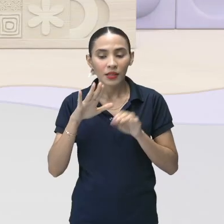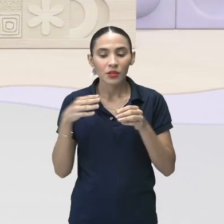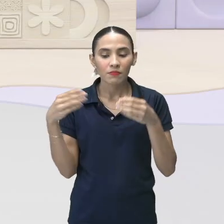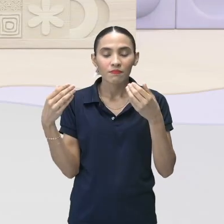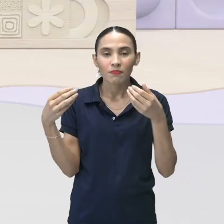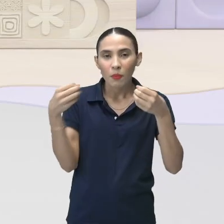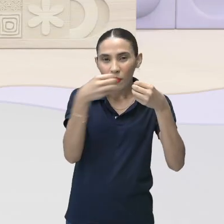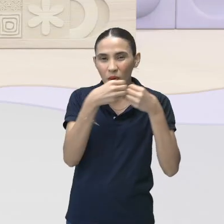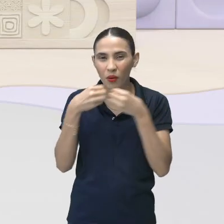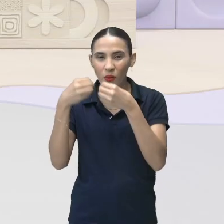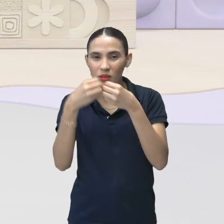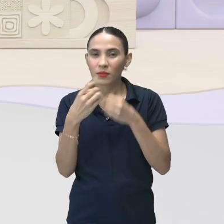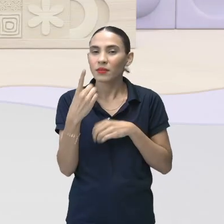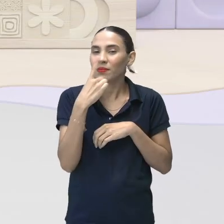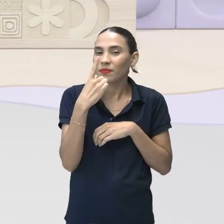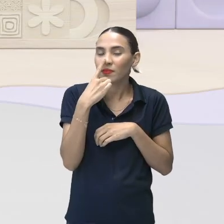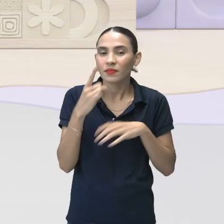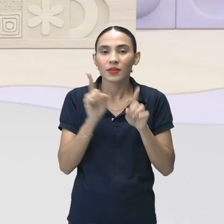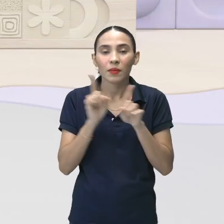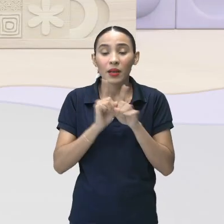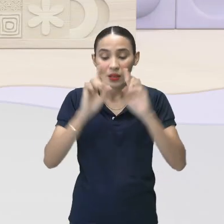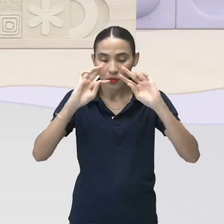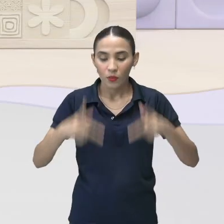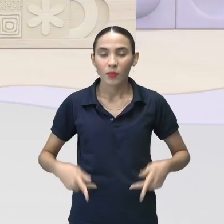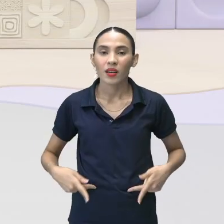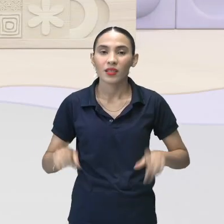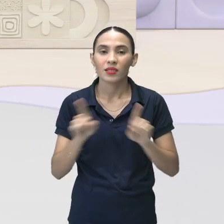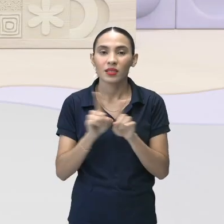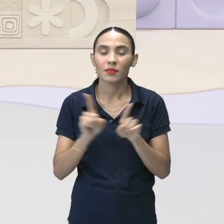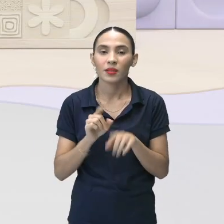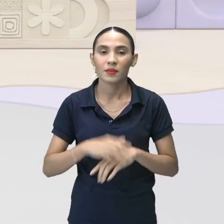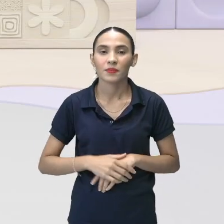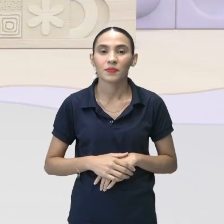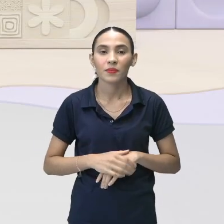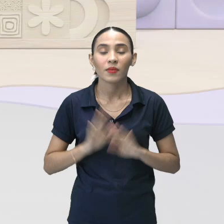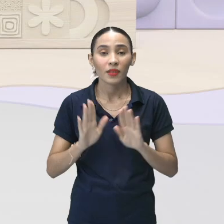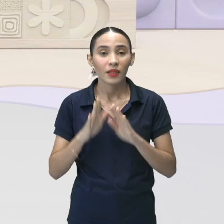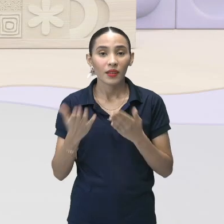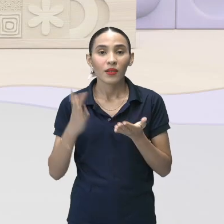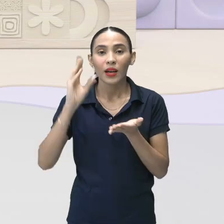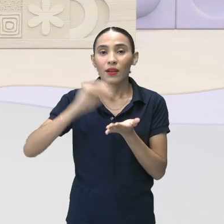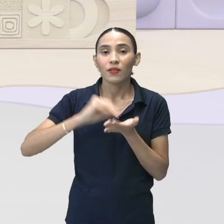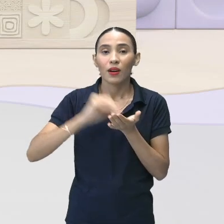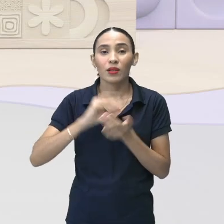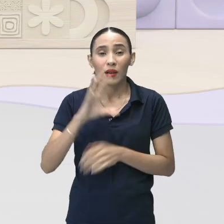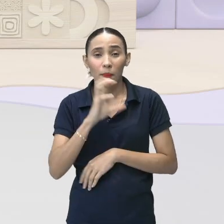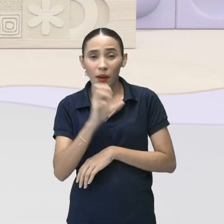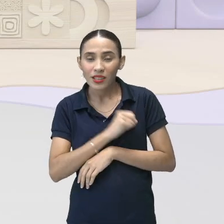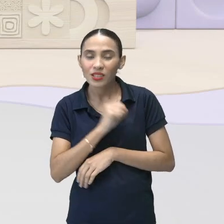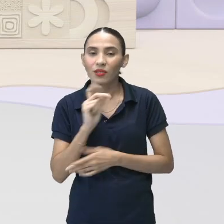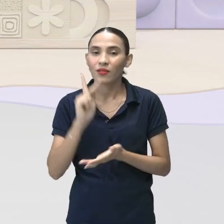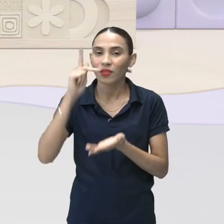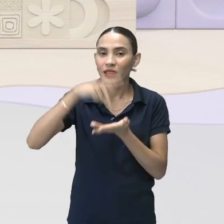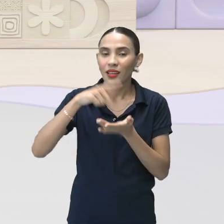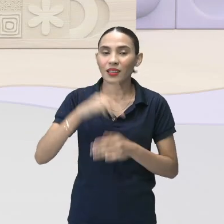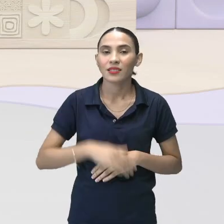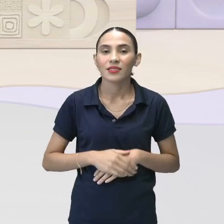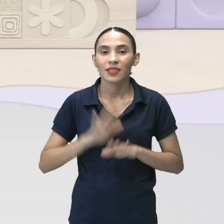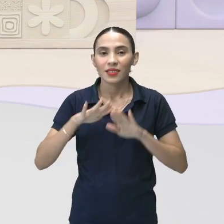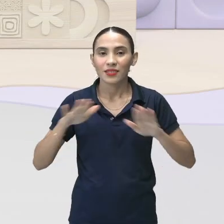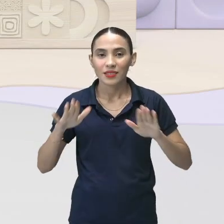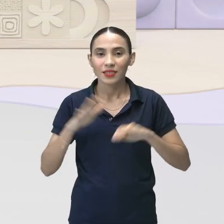mais humanas. Então, essa falta de paixão pela verdade, às vezes,